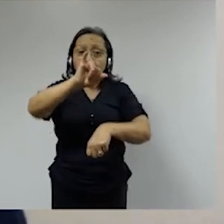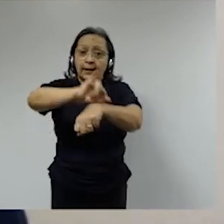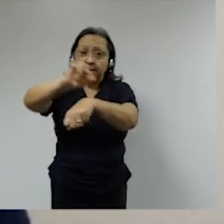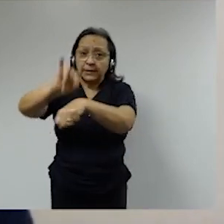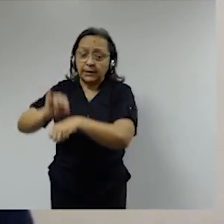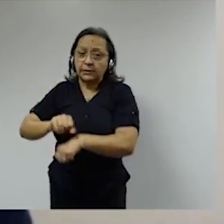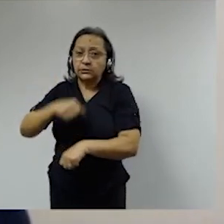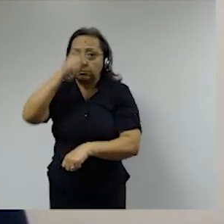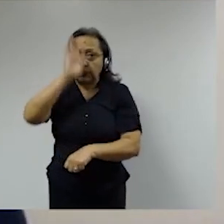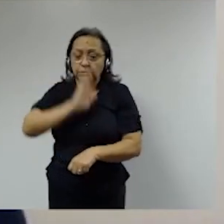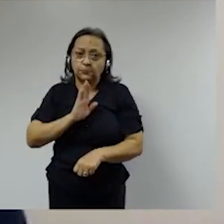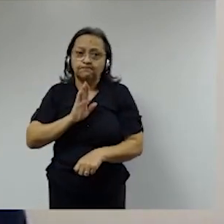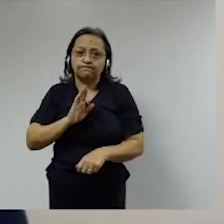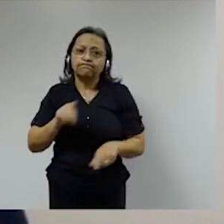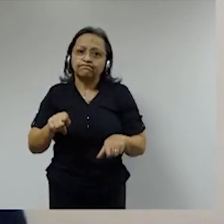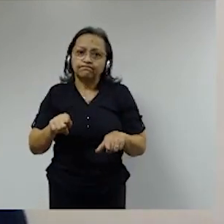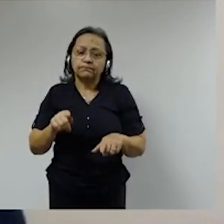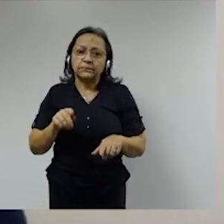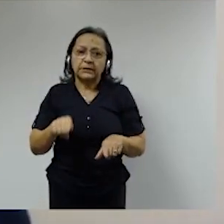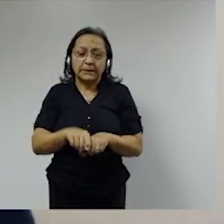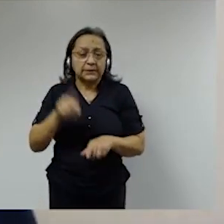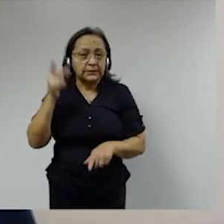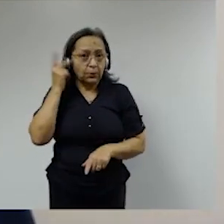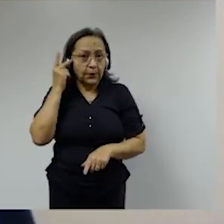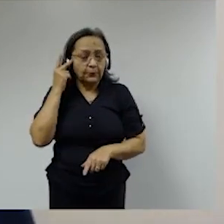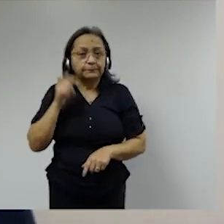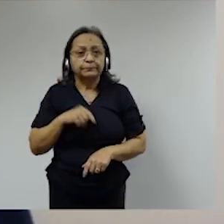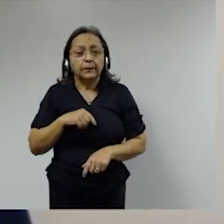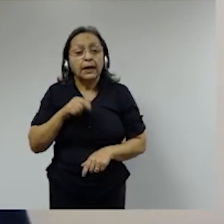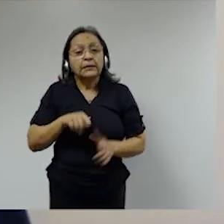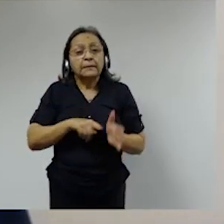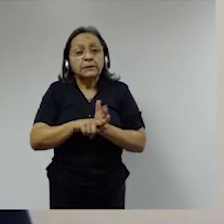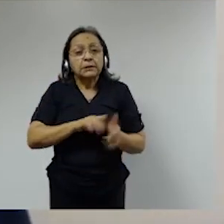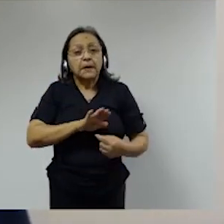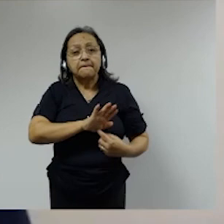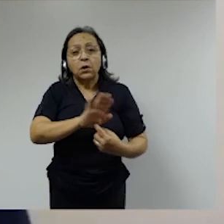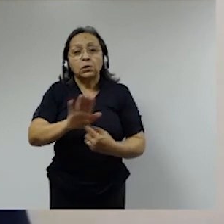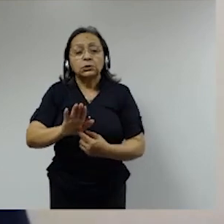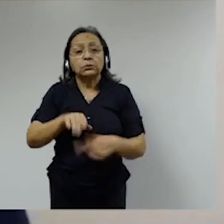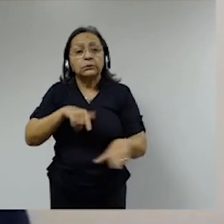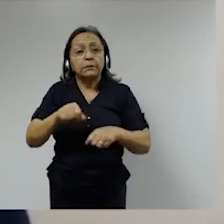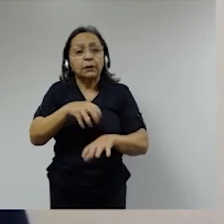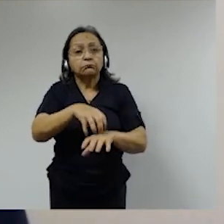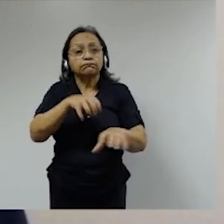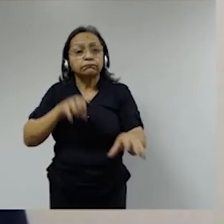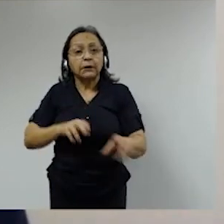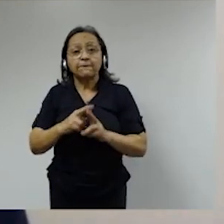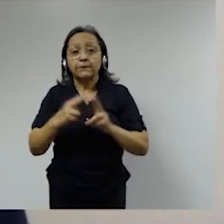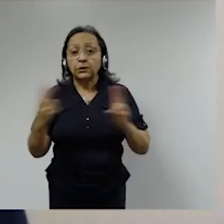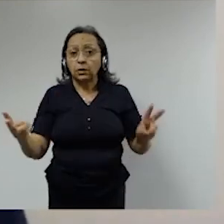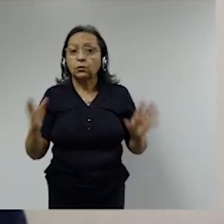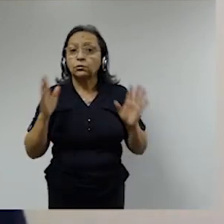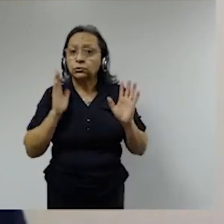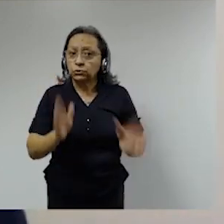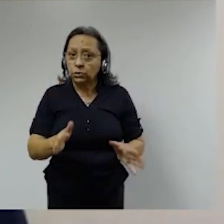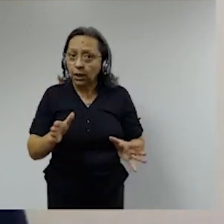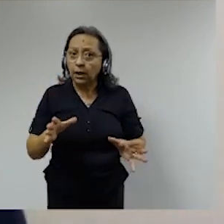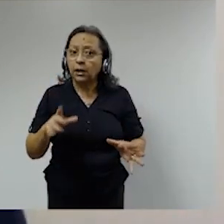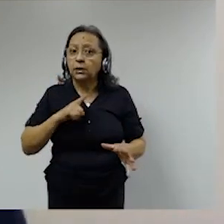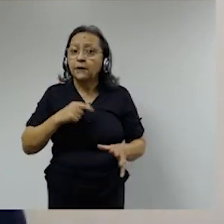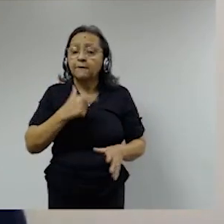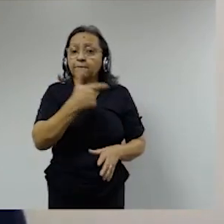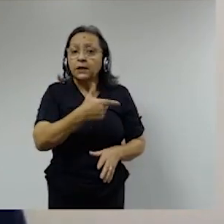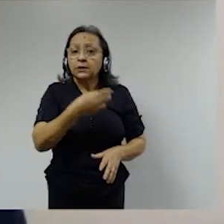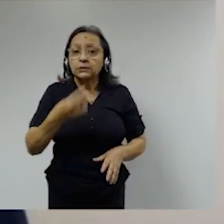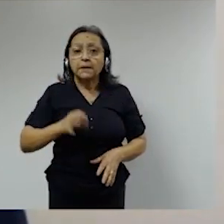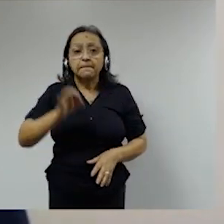São Paulo e as maiores capitais. Ela mostra que o serviço virtual já é adotado por 23% dos empregados